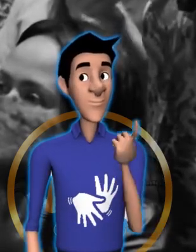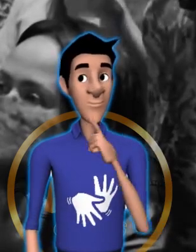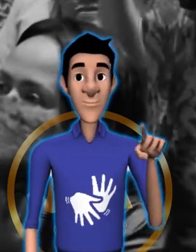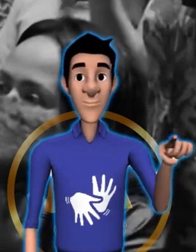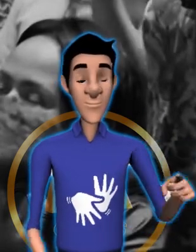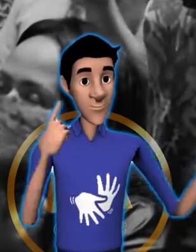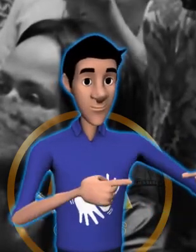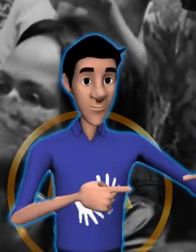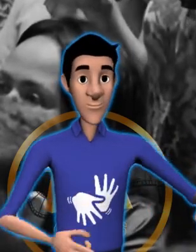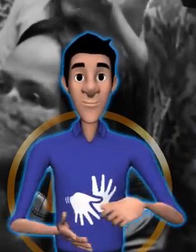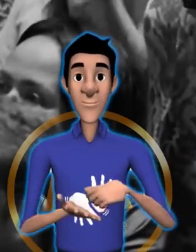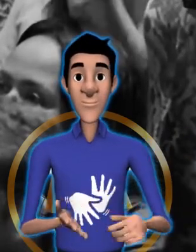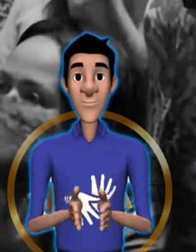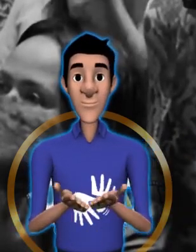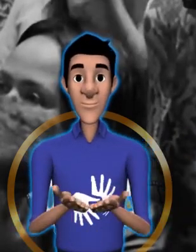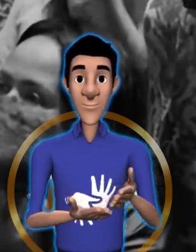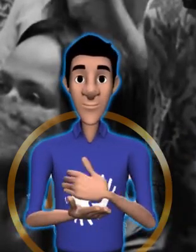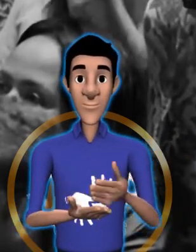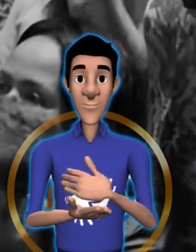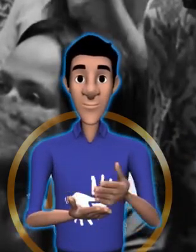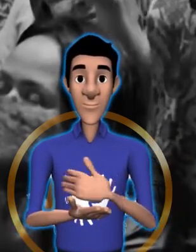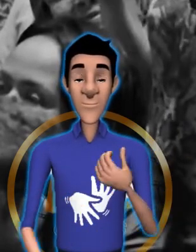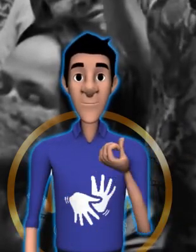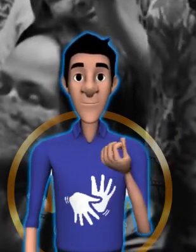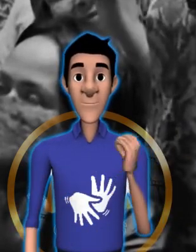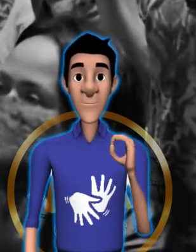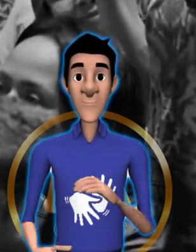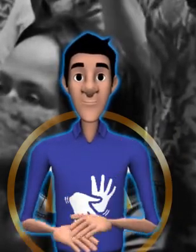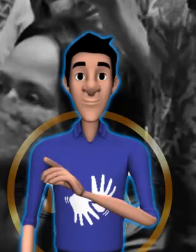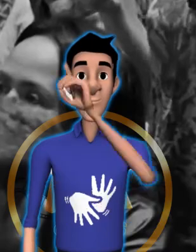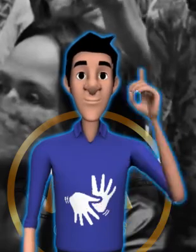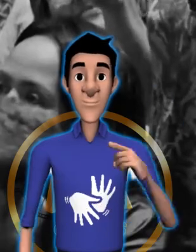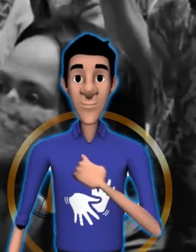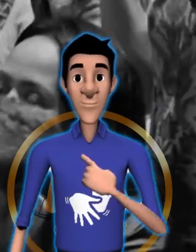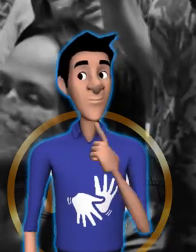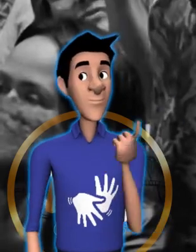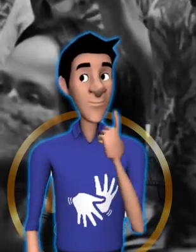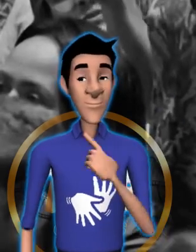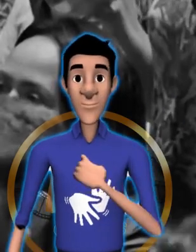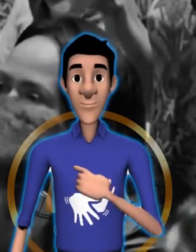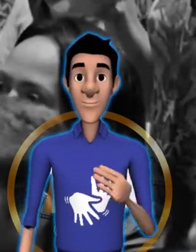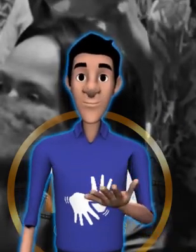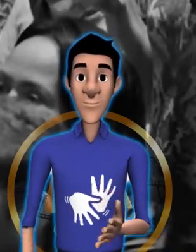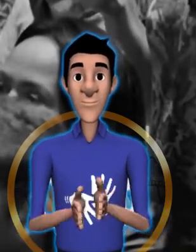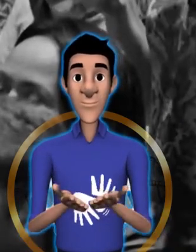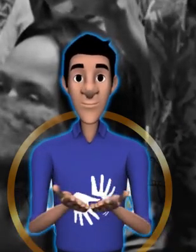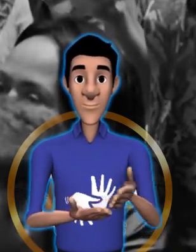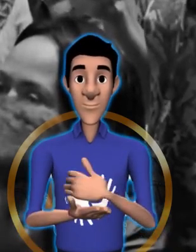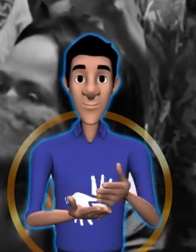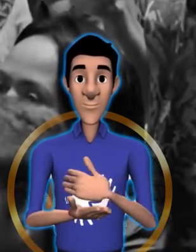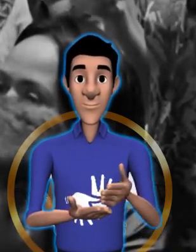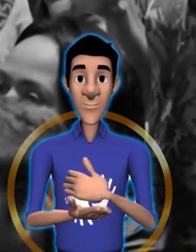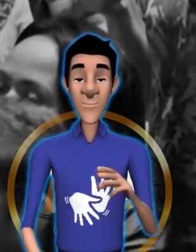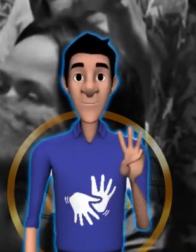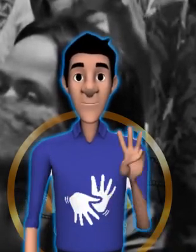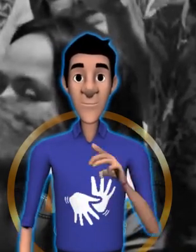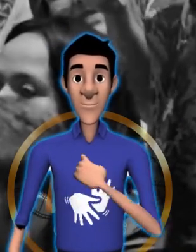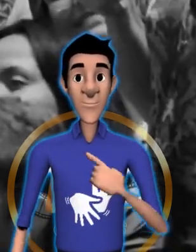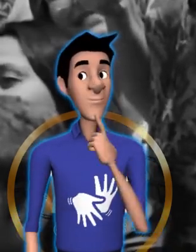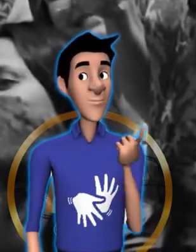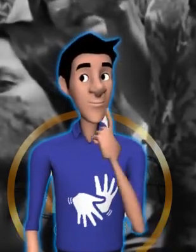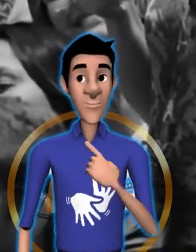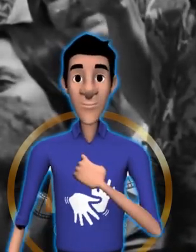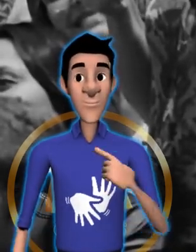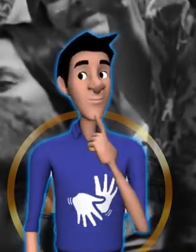ia entregar esse livro na sua mão. Porque quando você joga uma semente numa terra fértil, ela vai dar fruto. Em